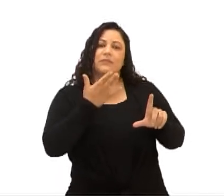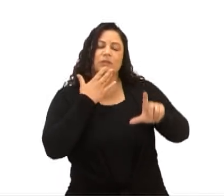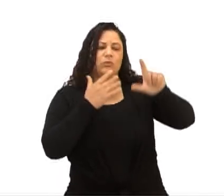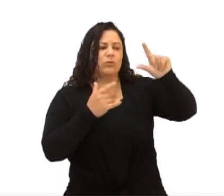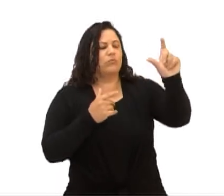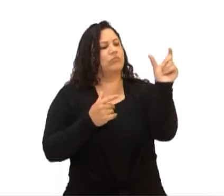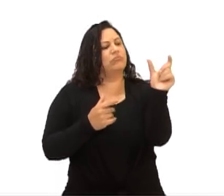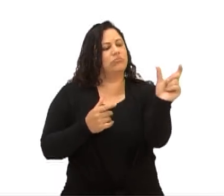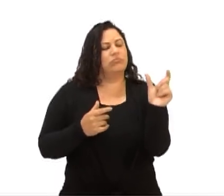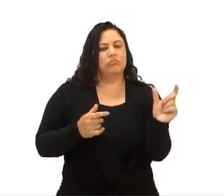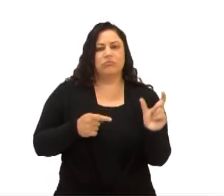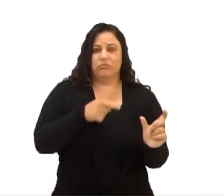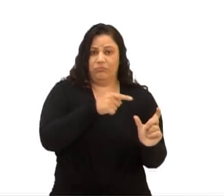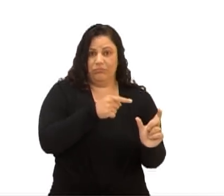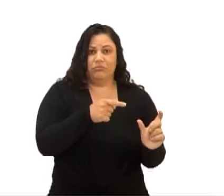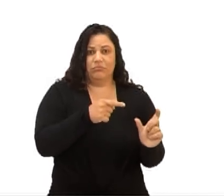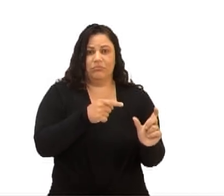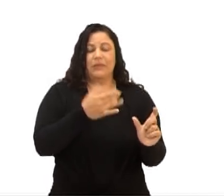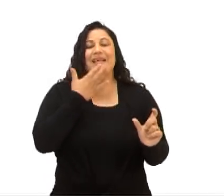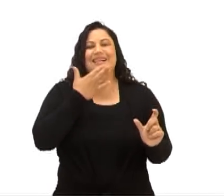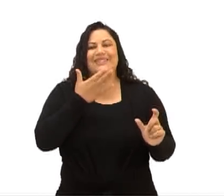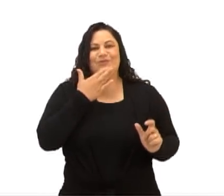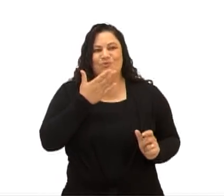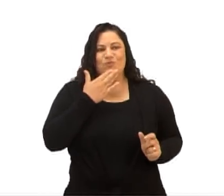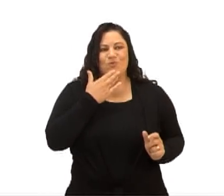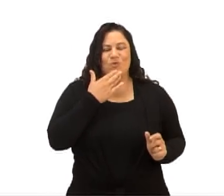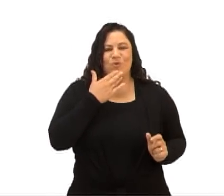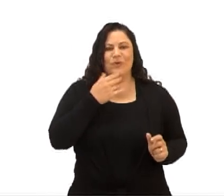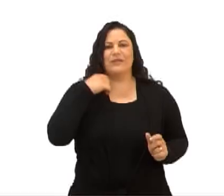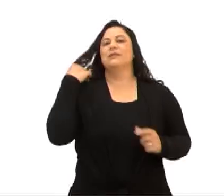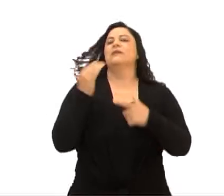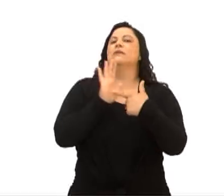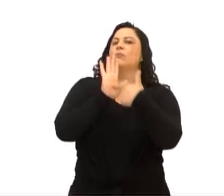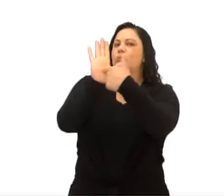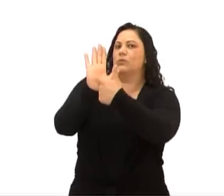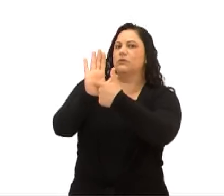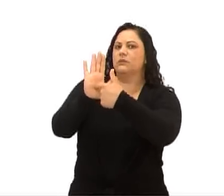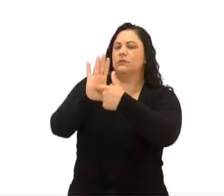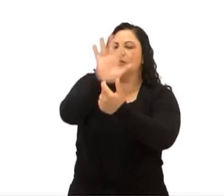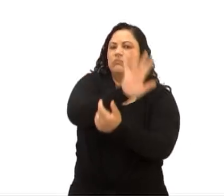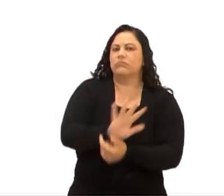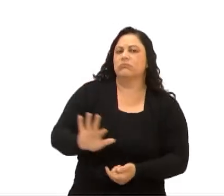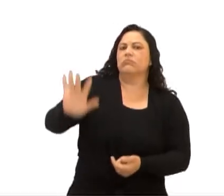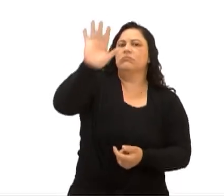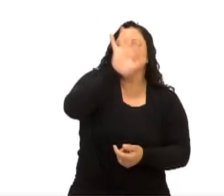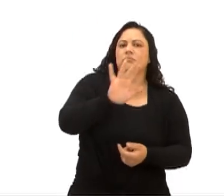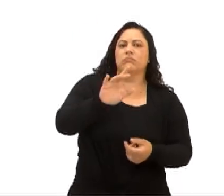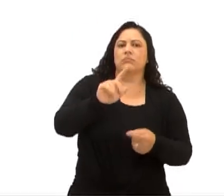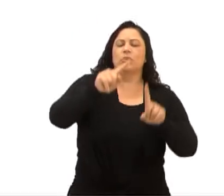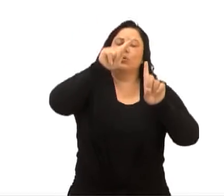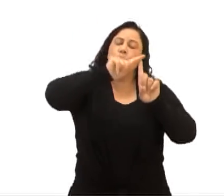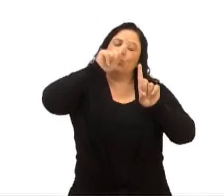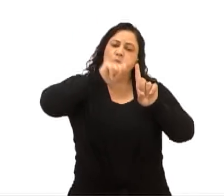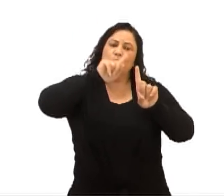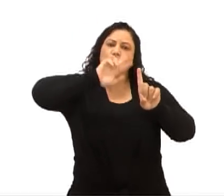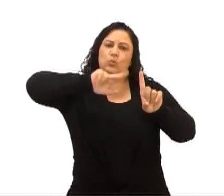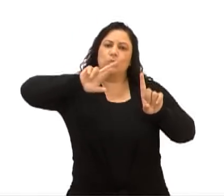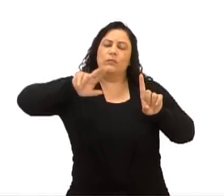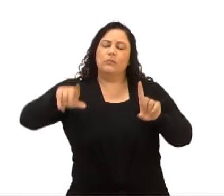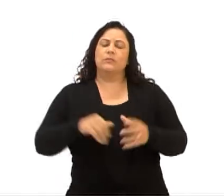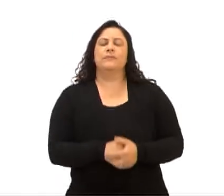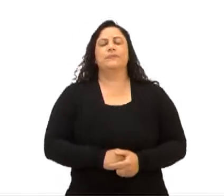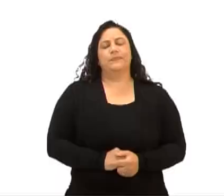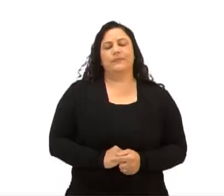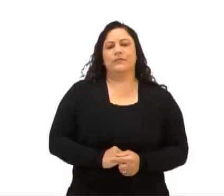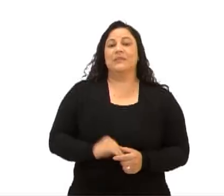importante, a legenda, as cores da legenda, elas também vão sinalizar o tipo da cor, né? As cores quentes e as